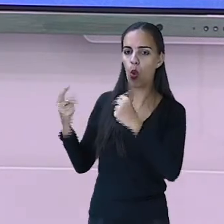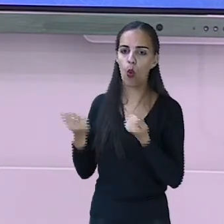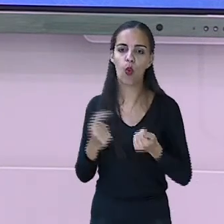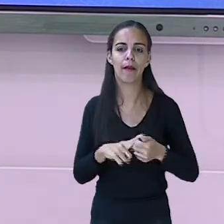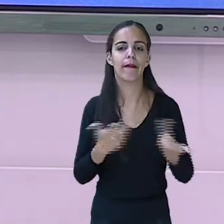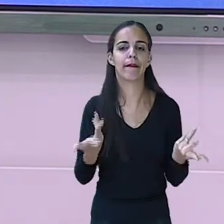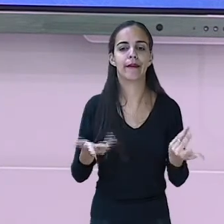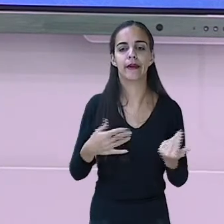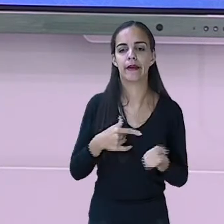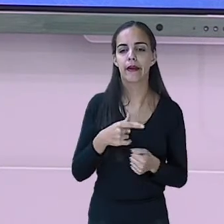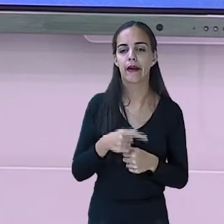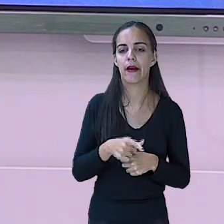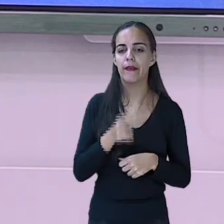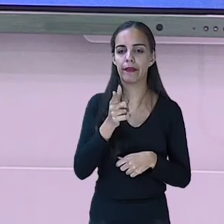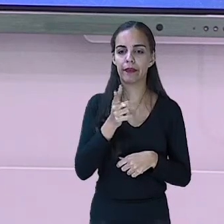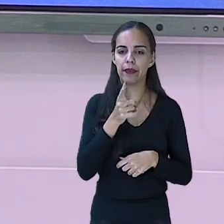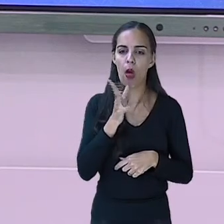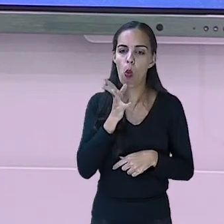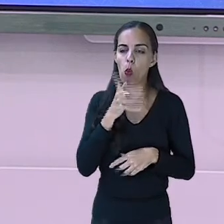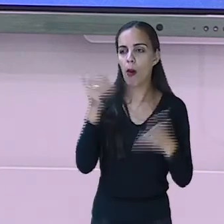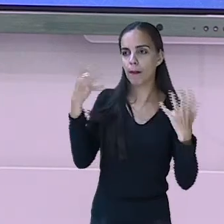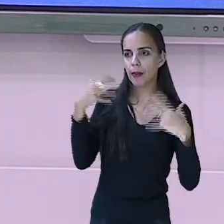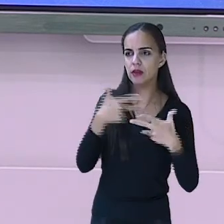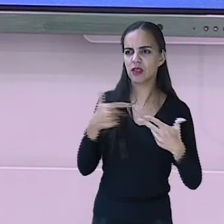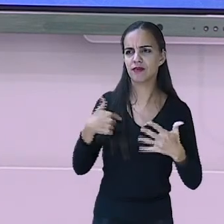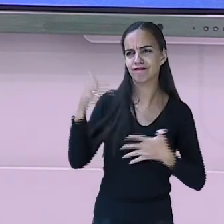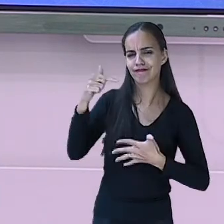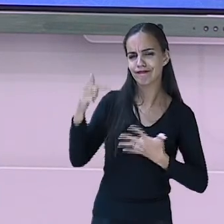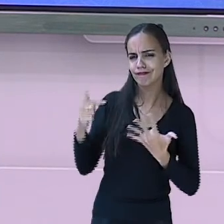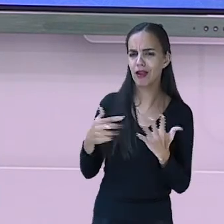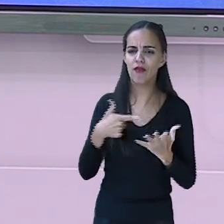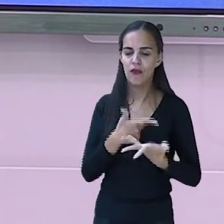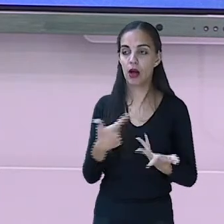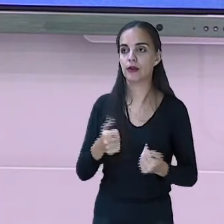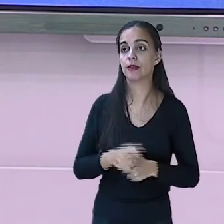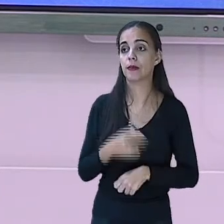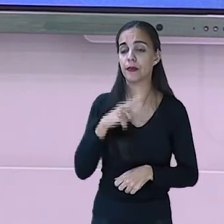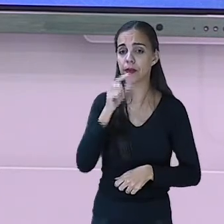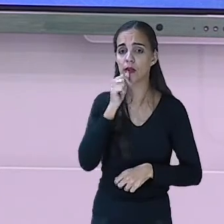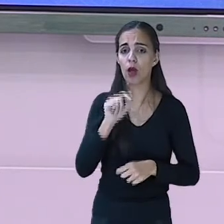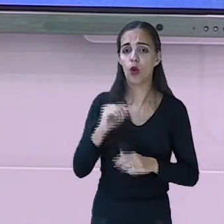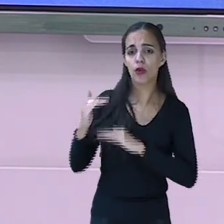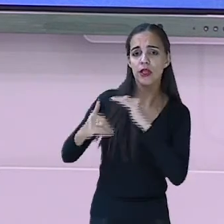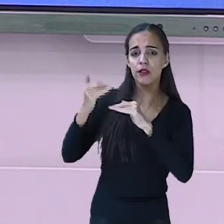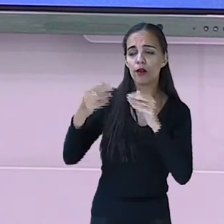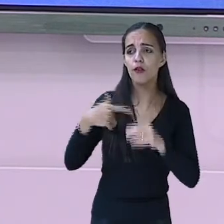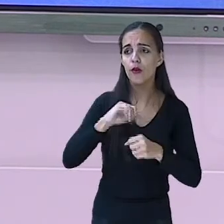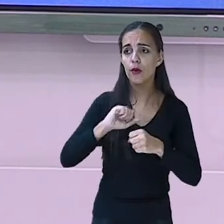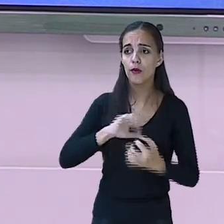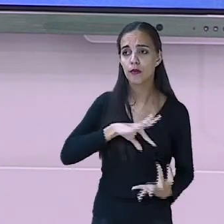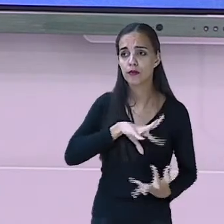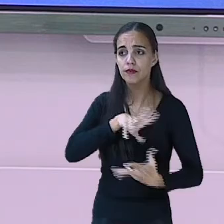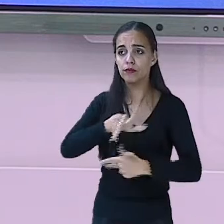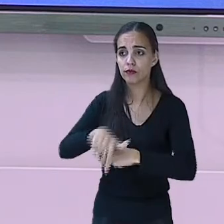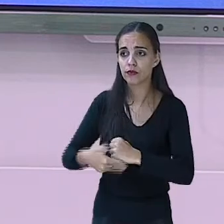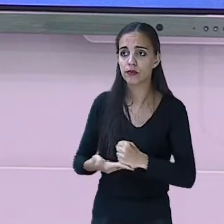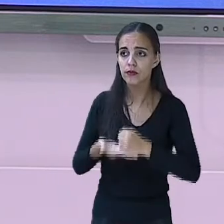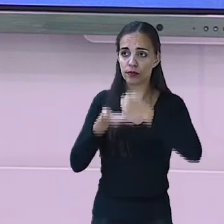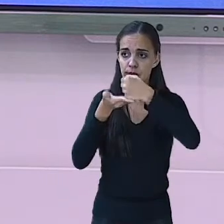mesma necessidade. Dentro de sustentabilidade, a gente tem